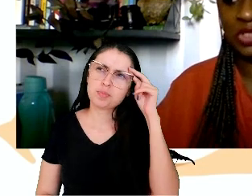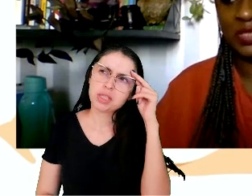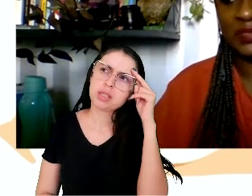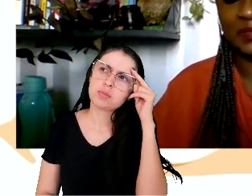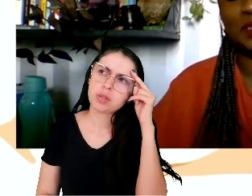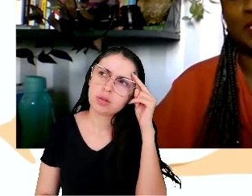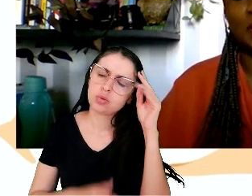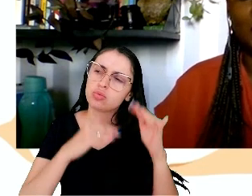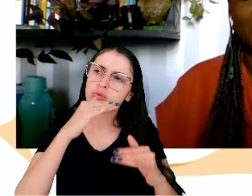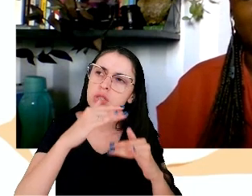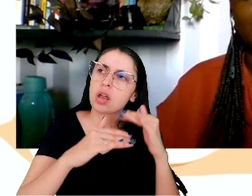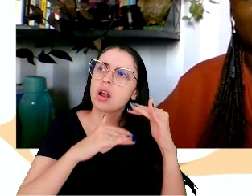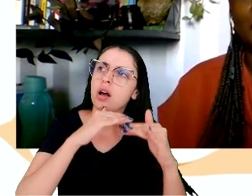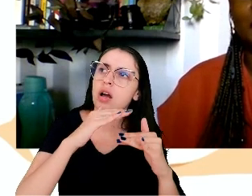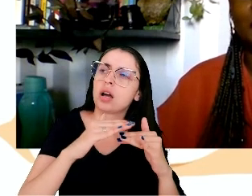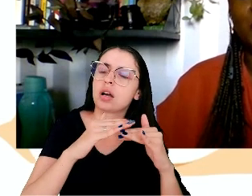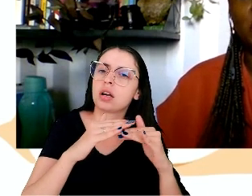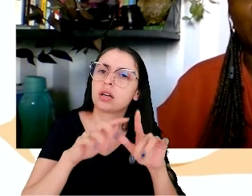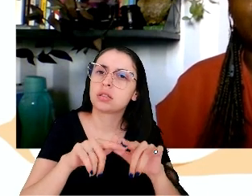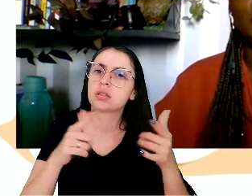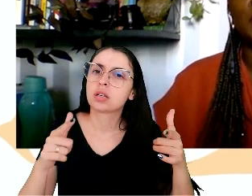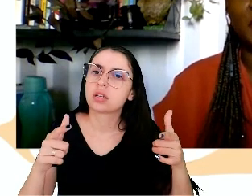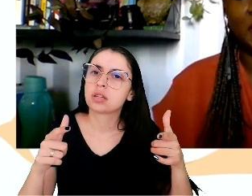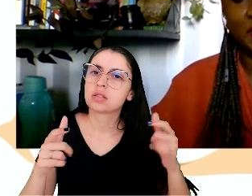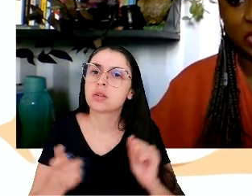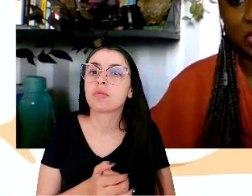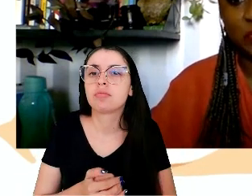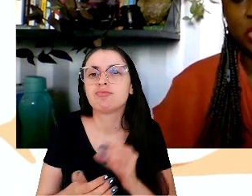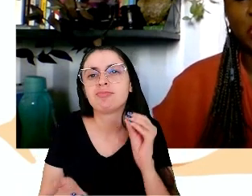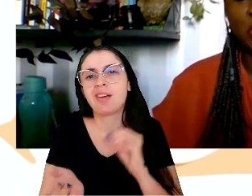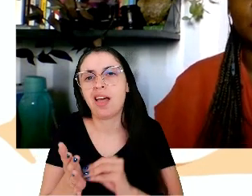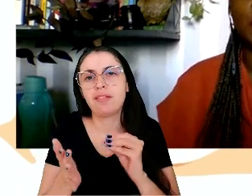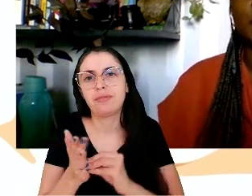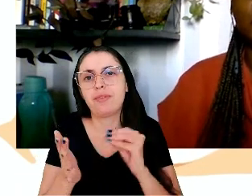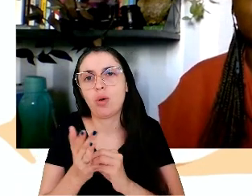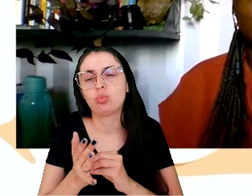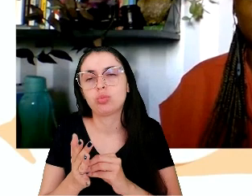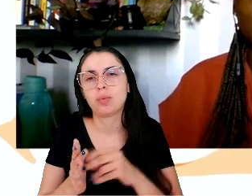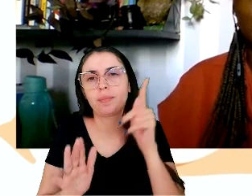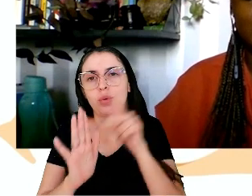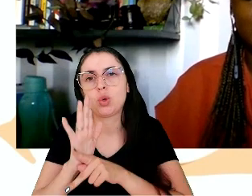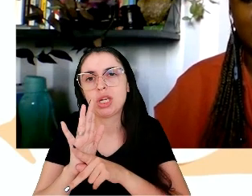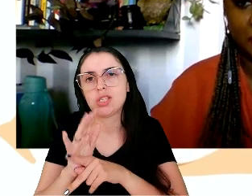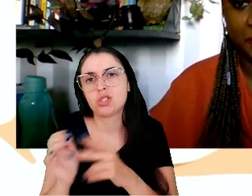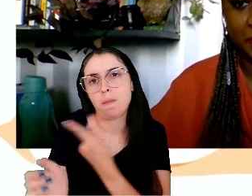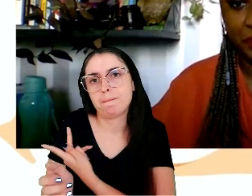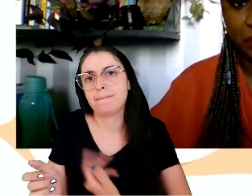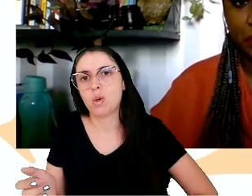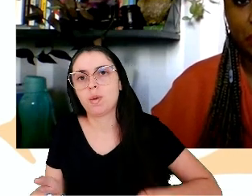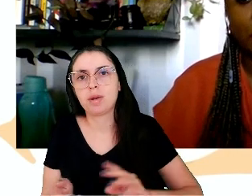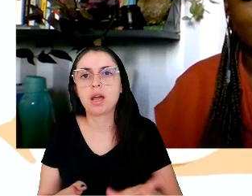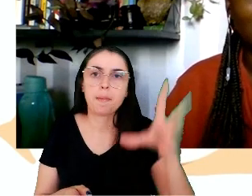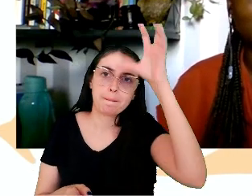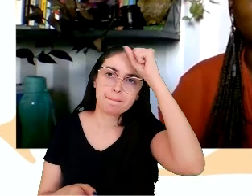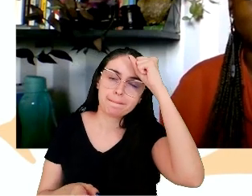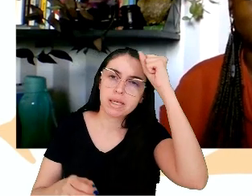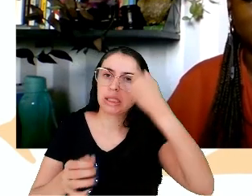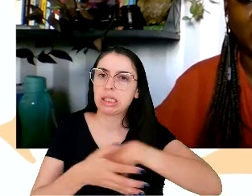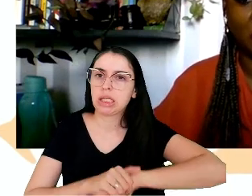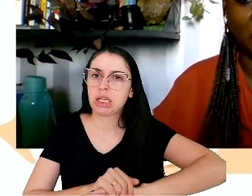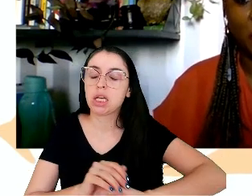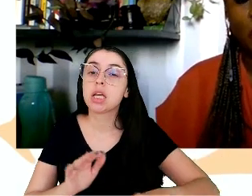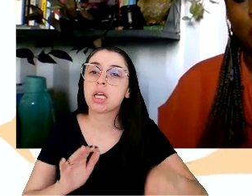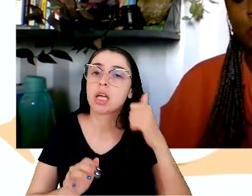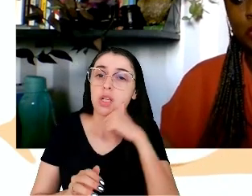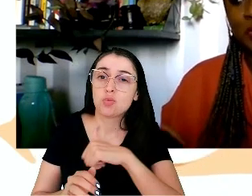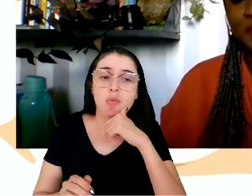esse período de crise sanitária é exatamente a ausência de políticas públicas que consigam atender as mulheres